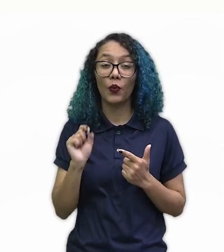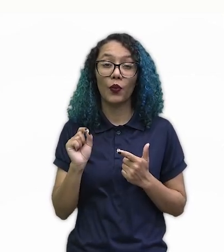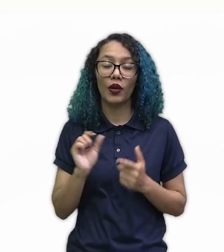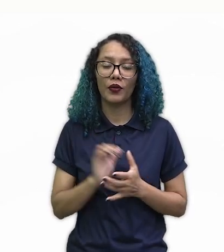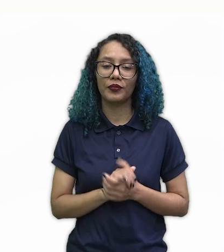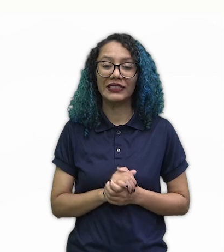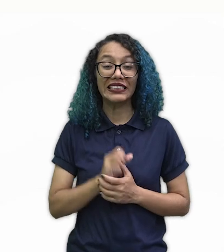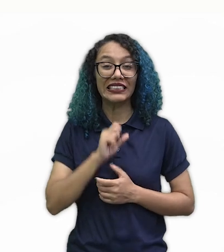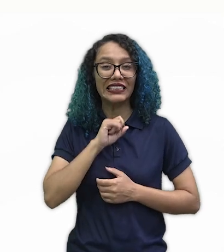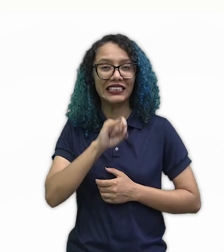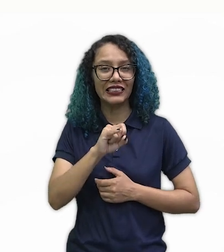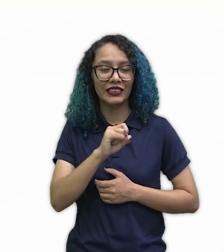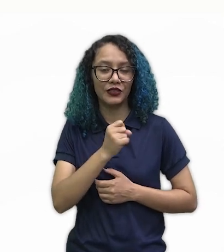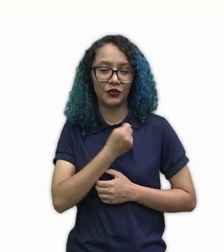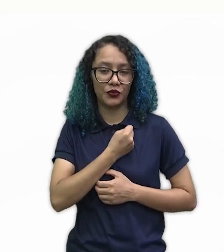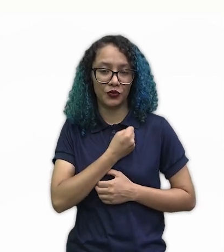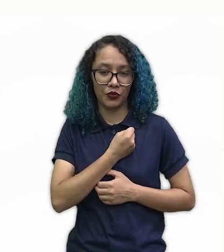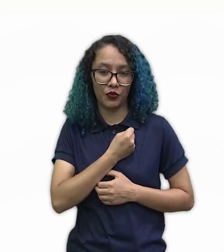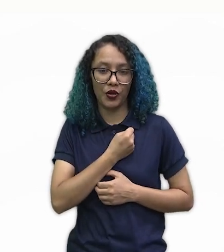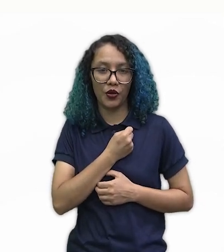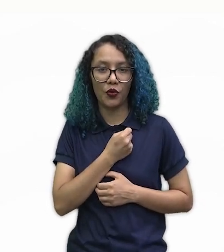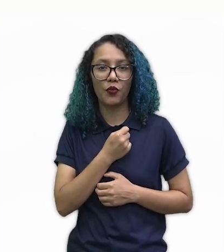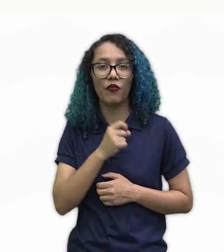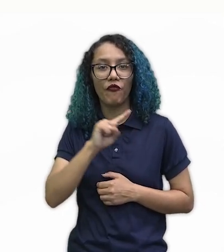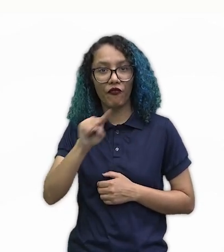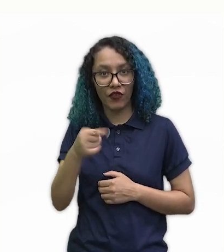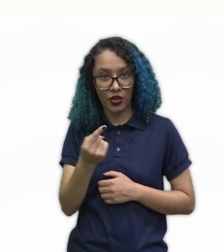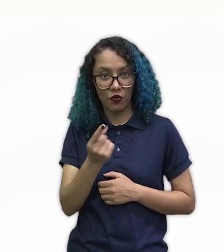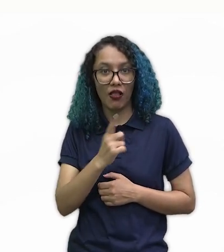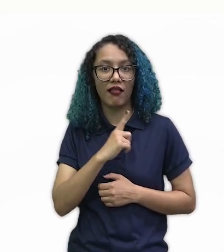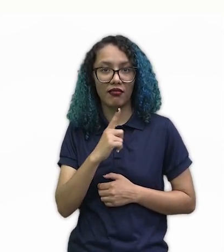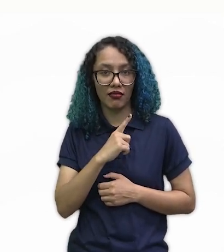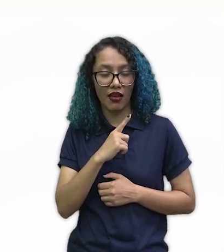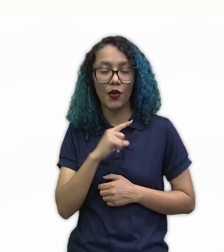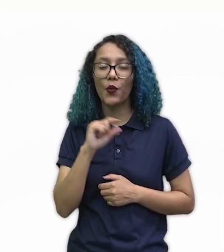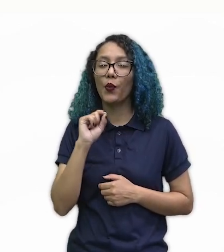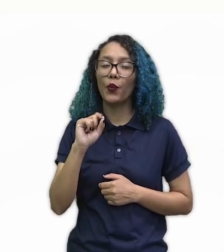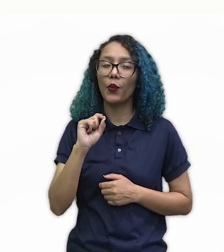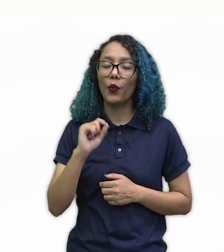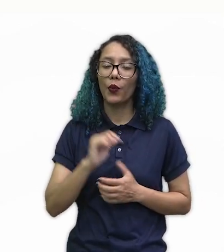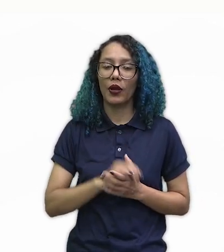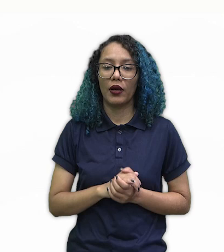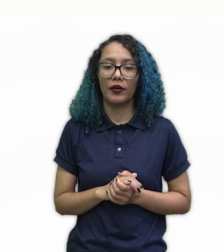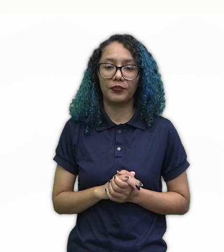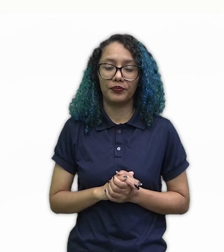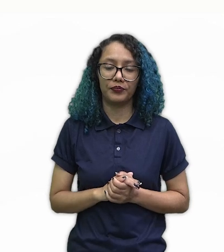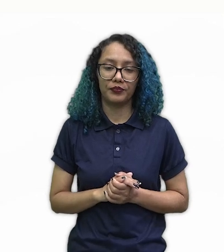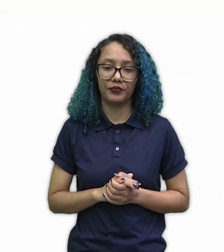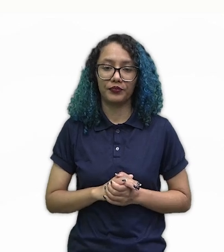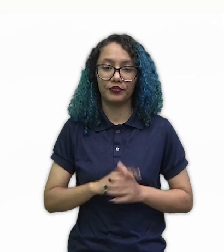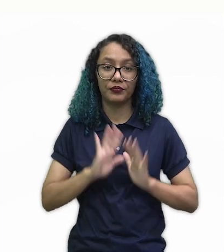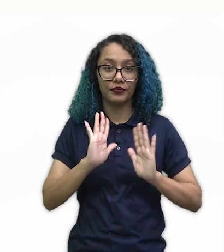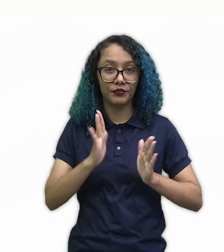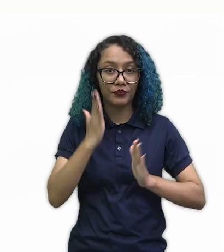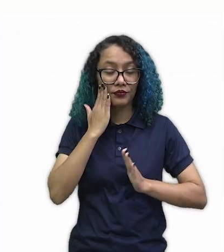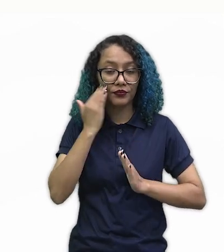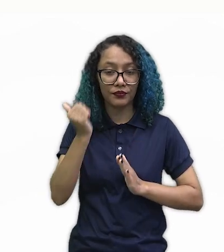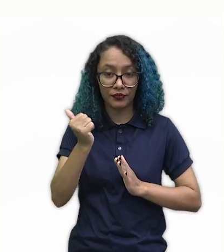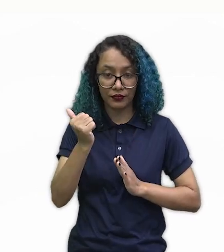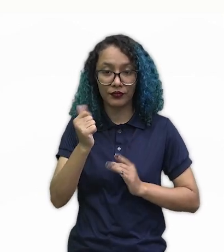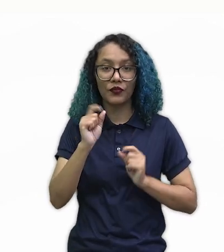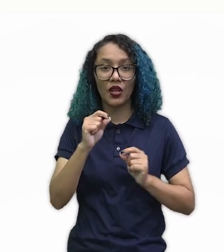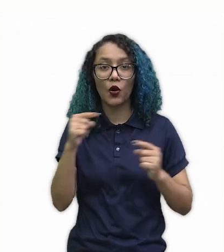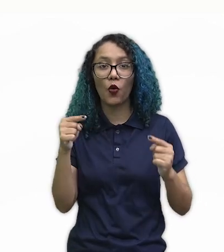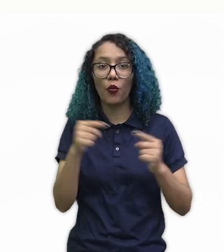coisa, se o valor ele é decimal, ou seja, tem uma vírgula, a gente já sabe que esse expoente vai